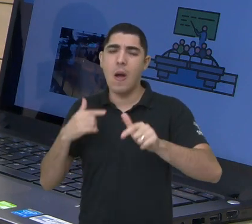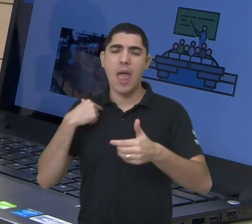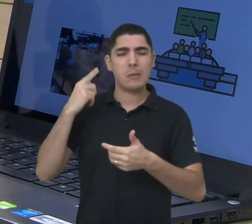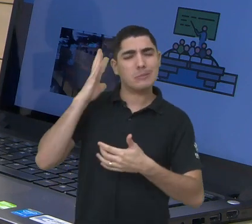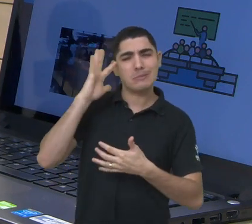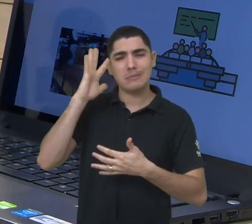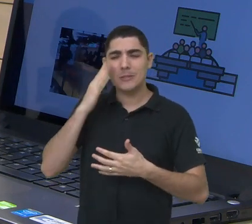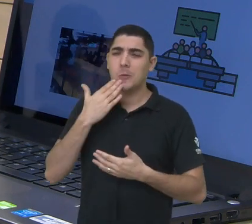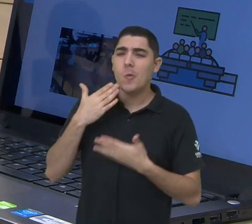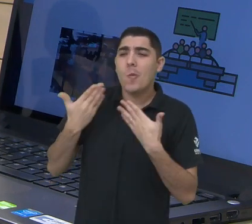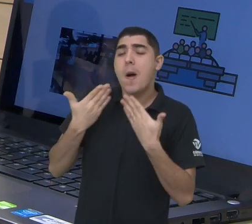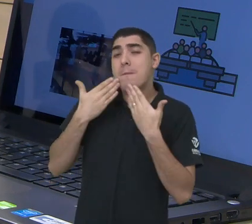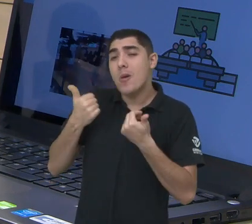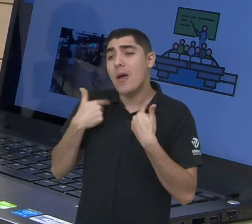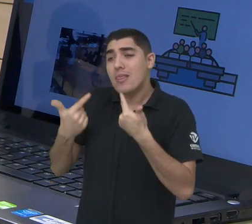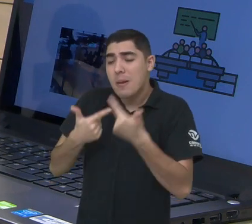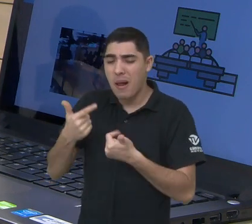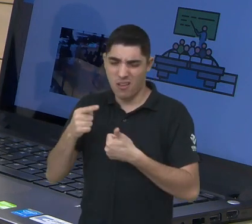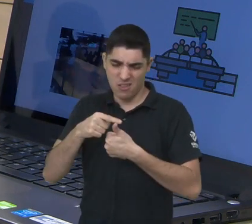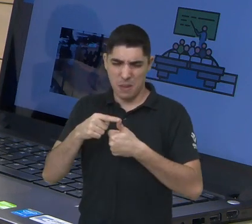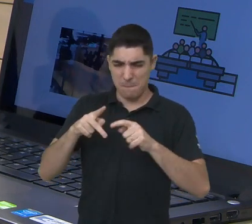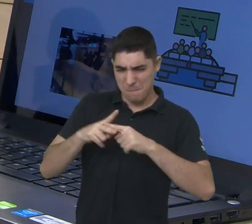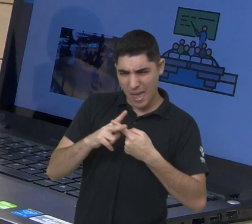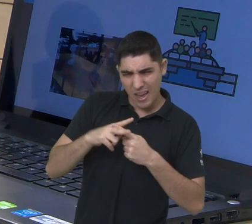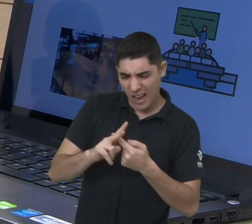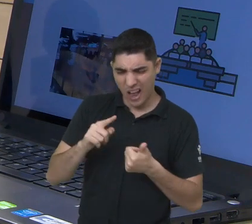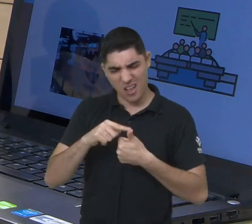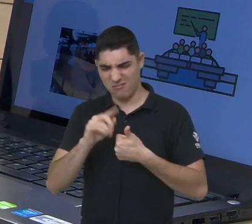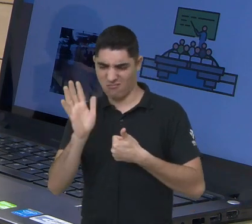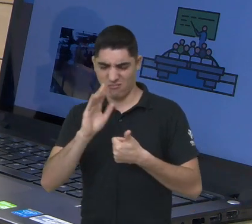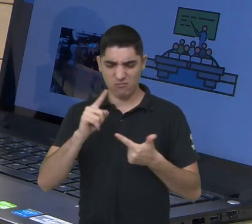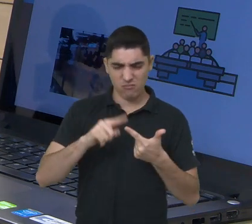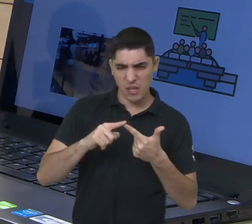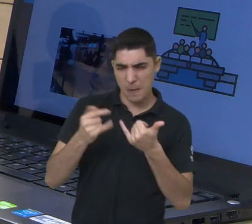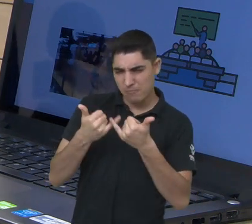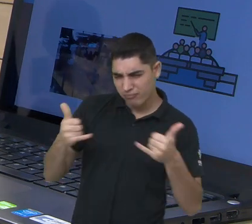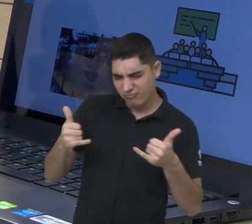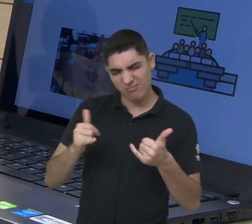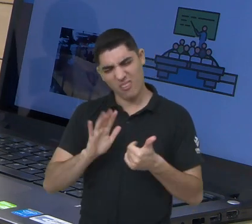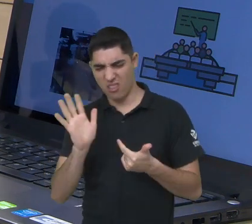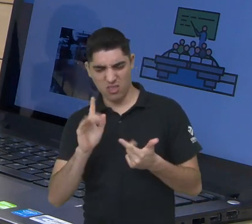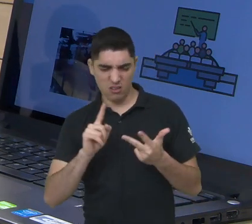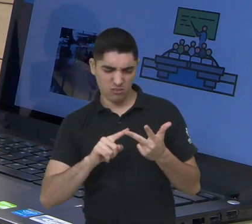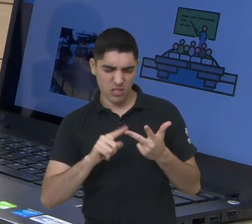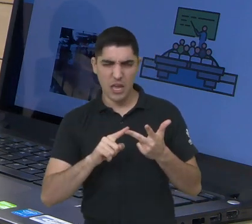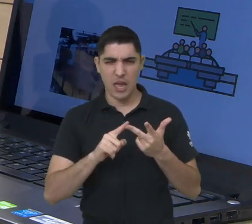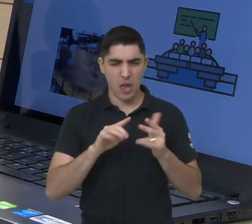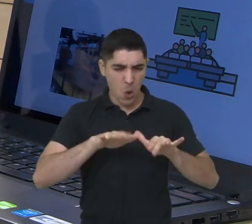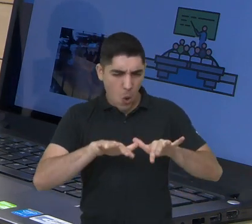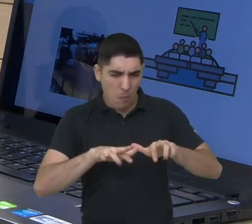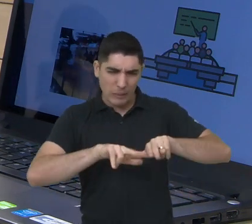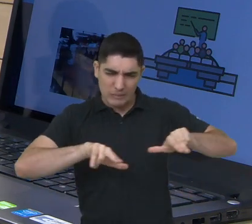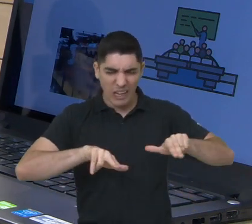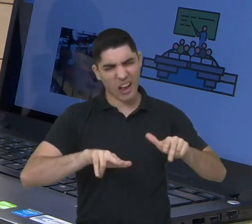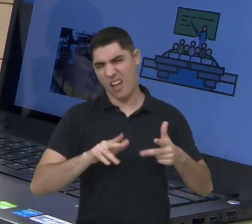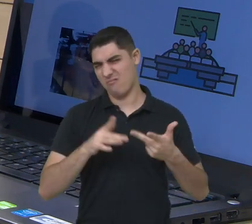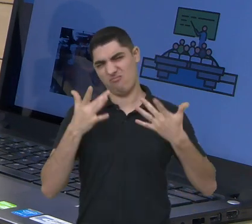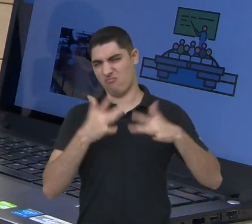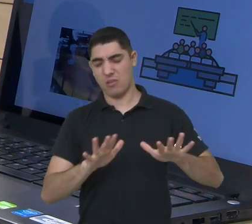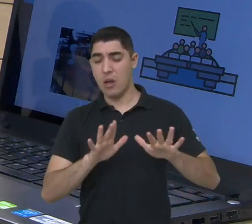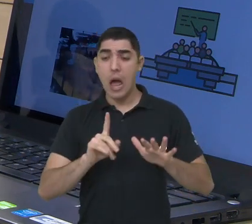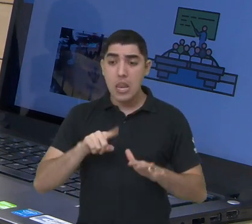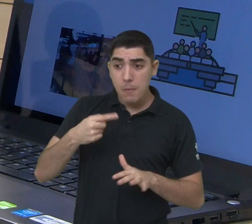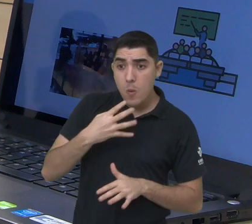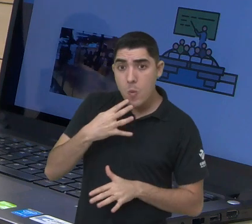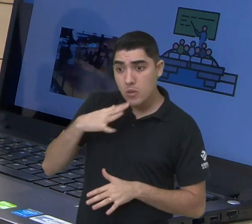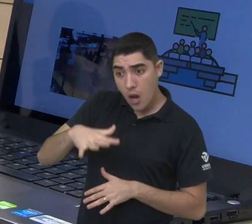por eliminação, na verdade, né? Então eu não queria mecânica, não queria elétrica ou computação. Então quando eu fui pesquisar um pouco mais de produção,